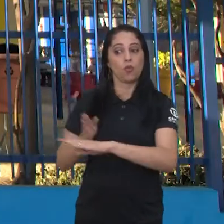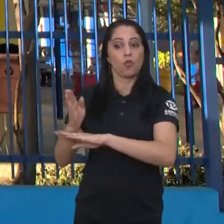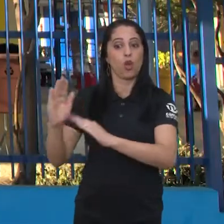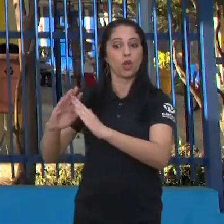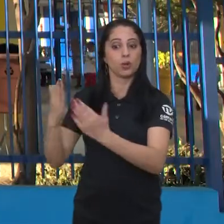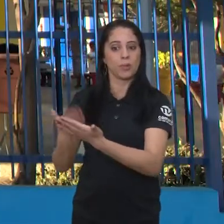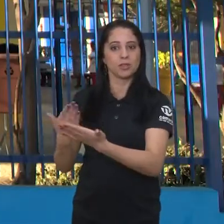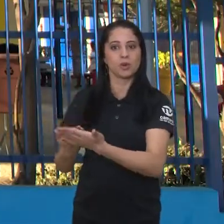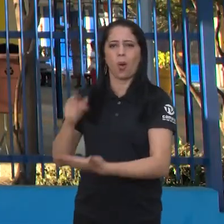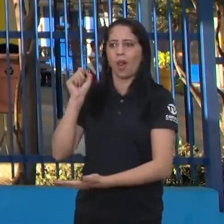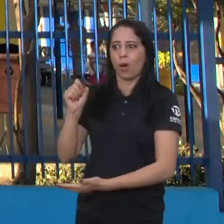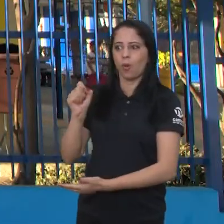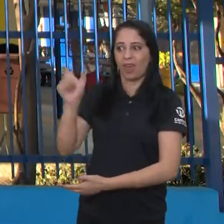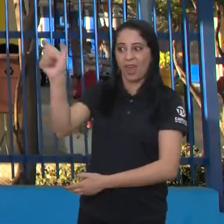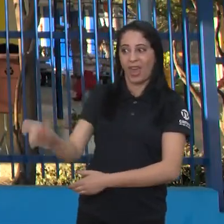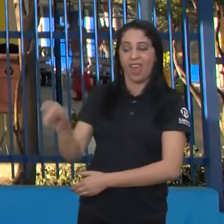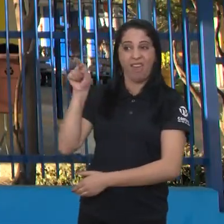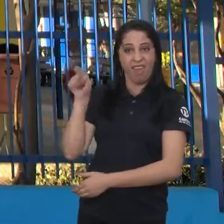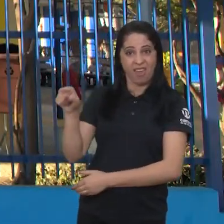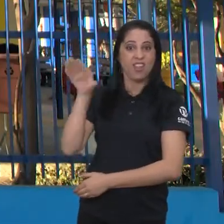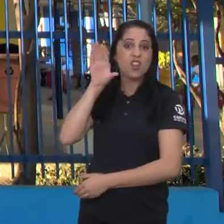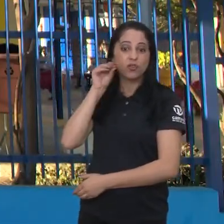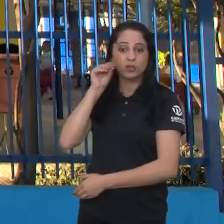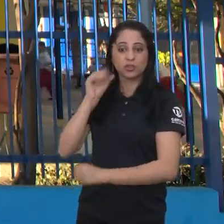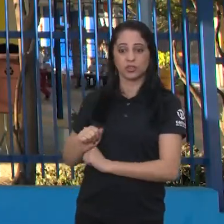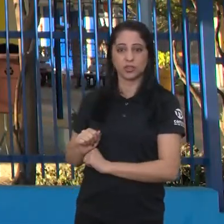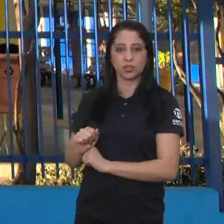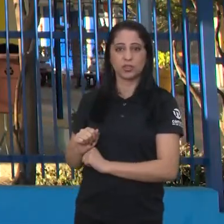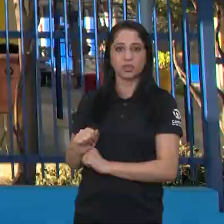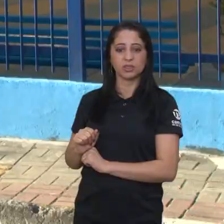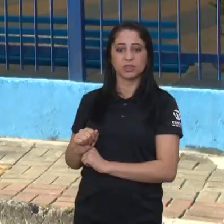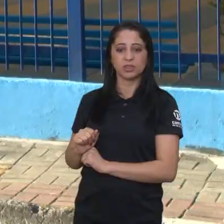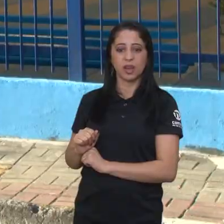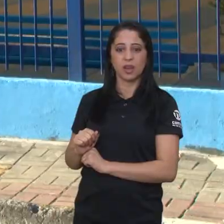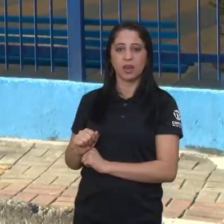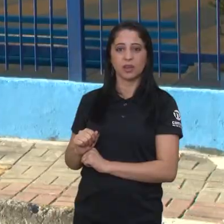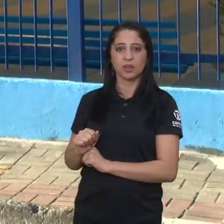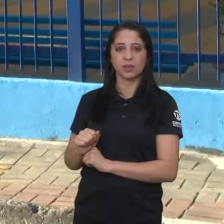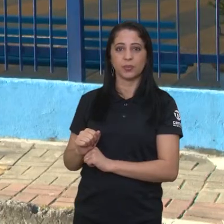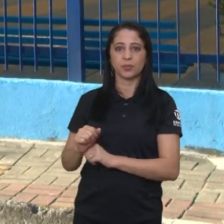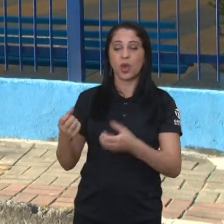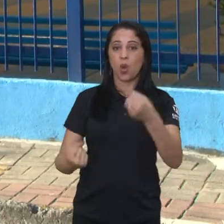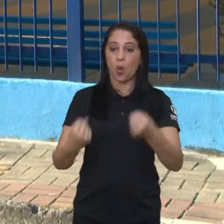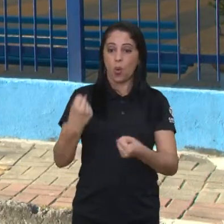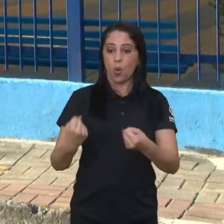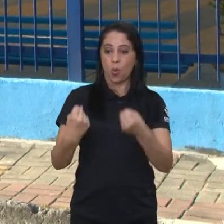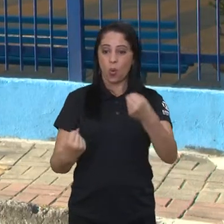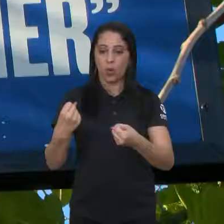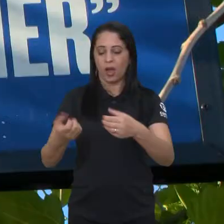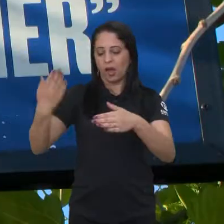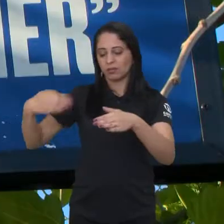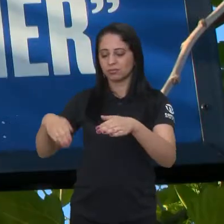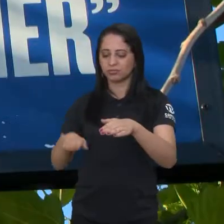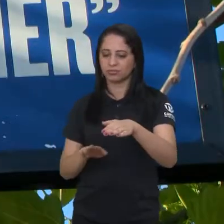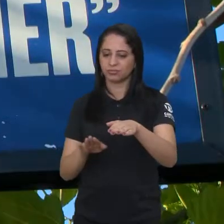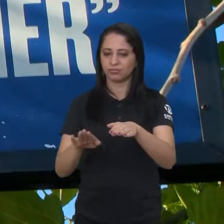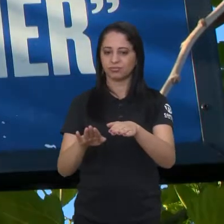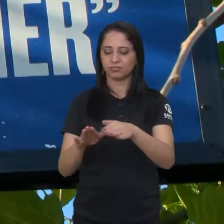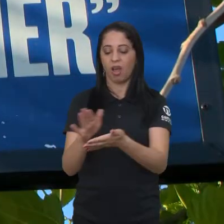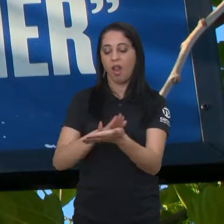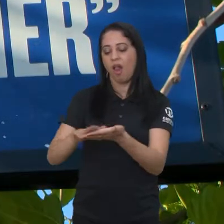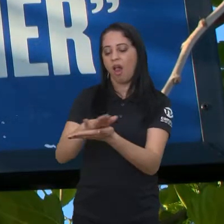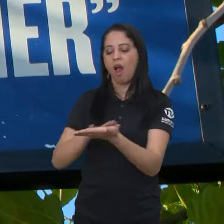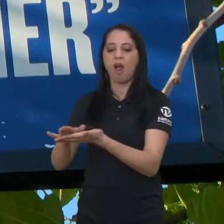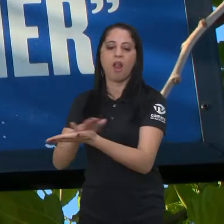A queixa era que um funcionário estaria usando indevidamente o espaço e a água de uma escola no bairro Jardim das Indústrias